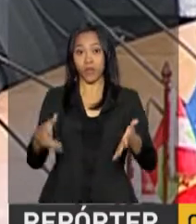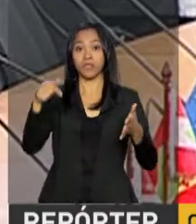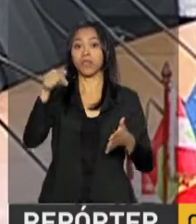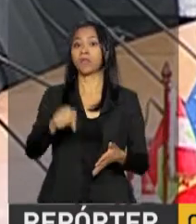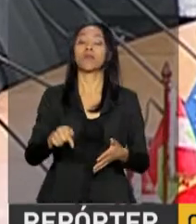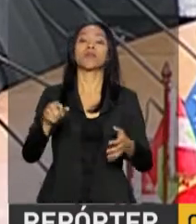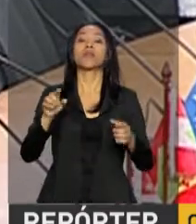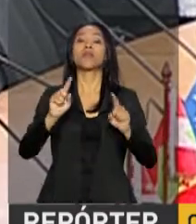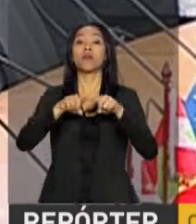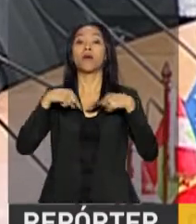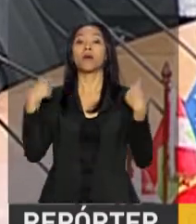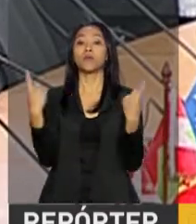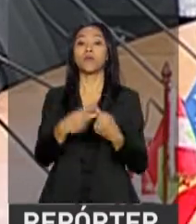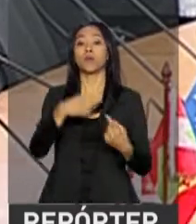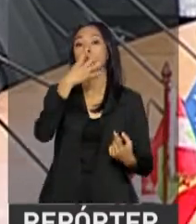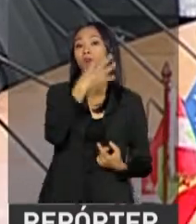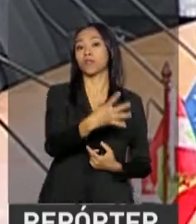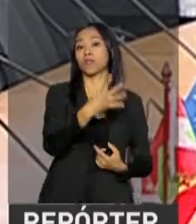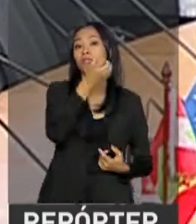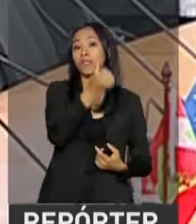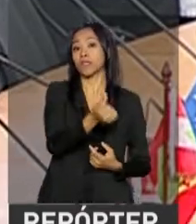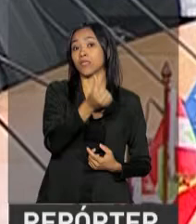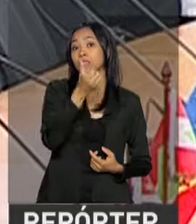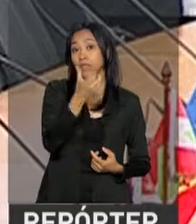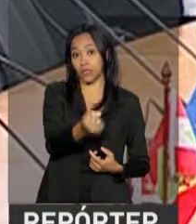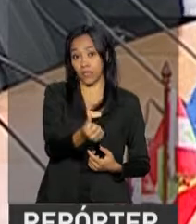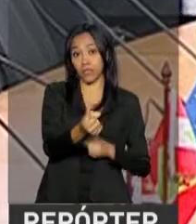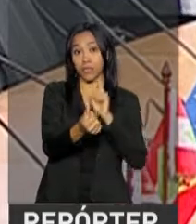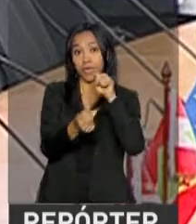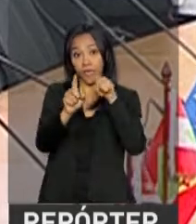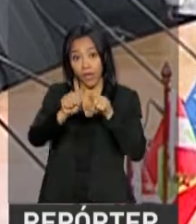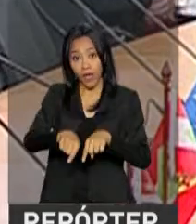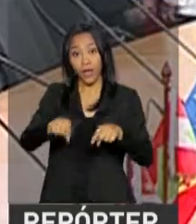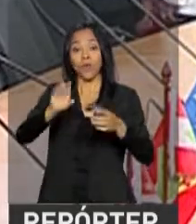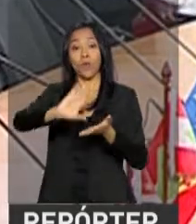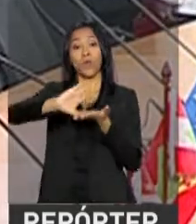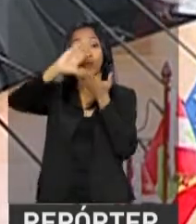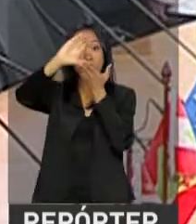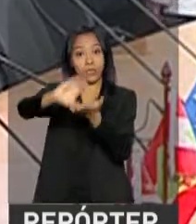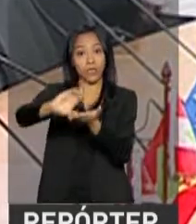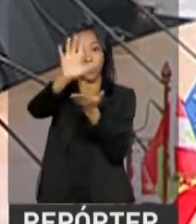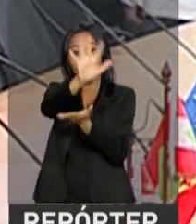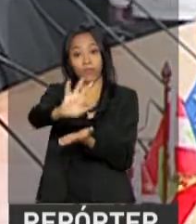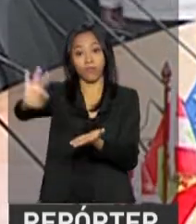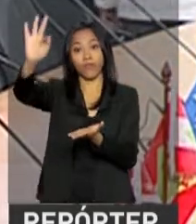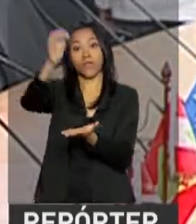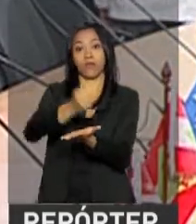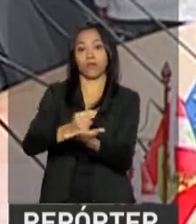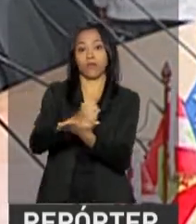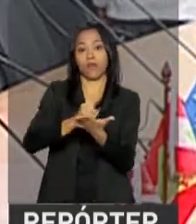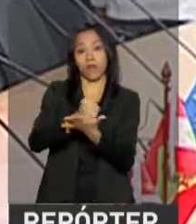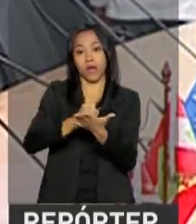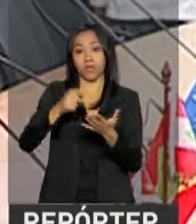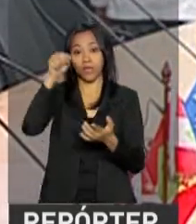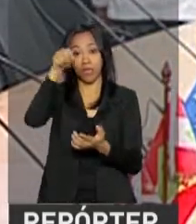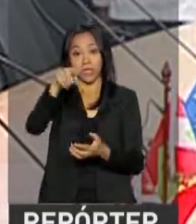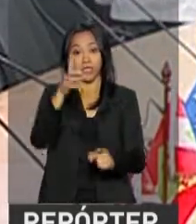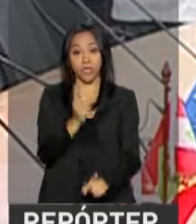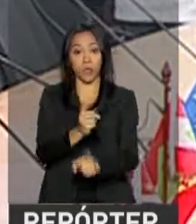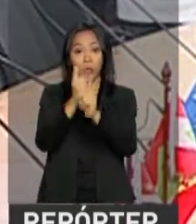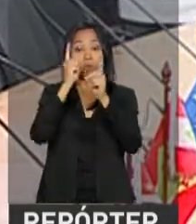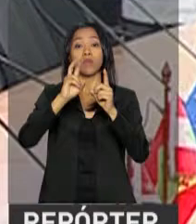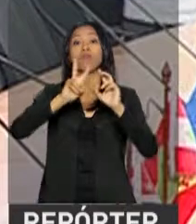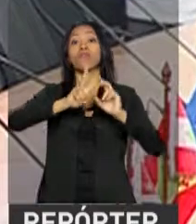número 466 da plenária do Conselho Federal em Farmácia. Durante esse evento, será lançado o